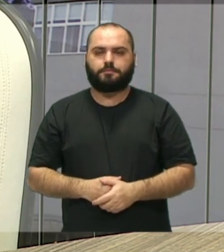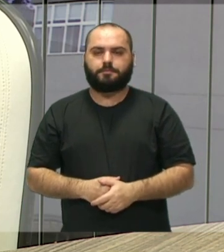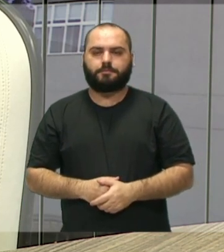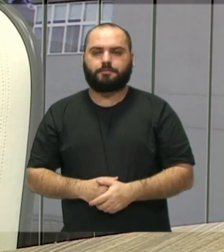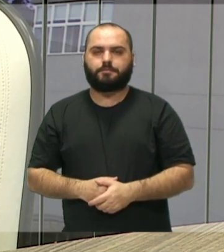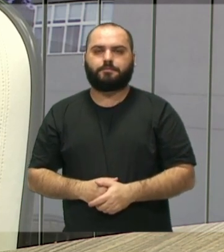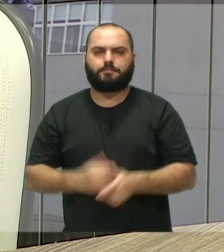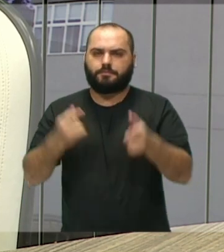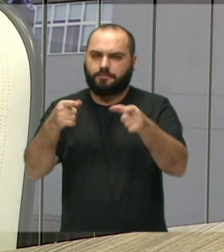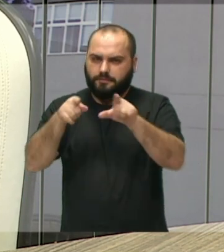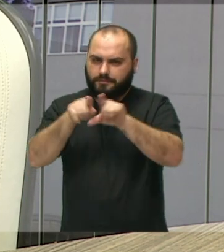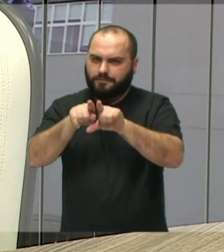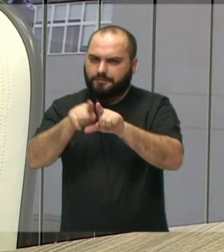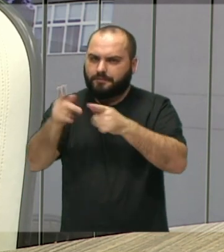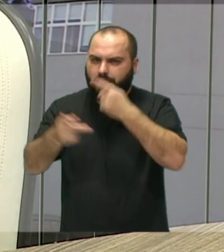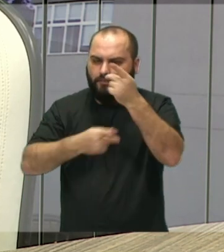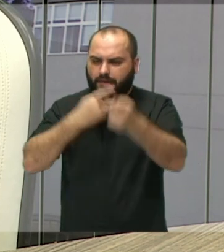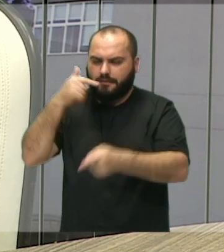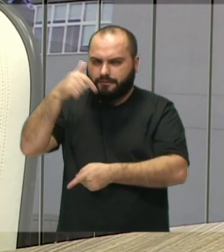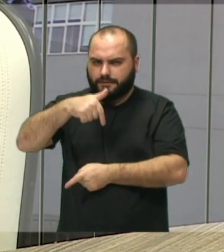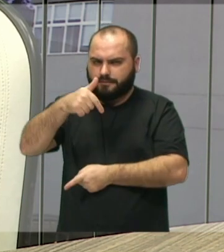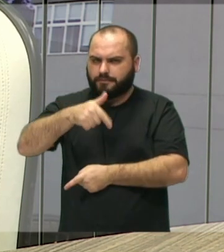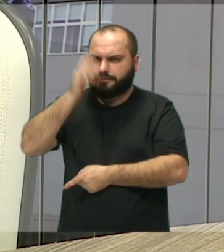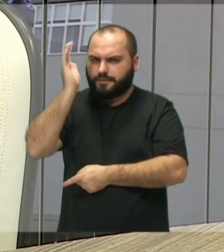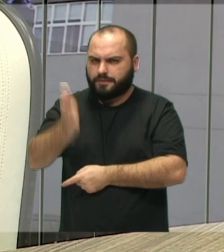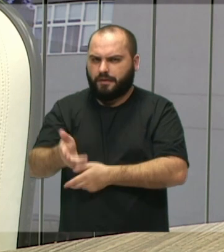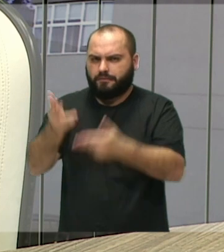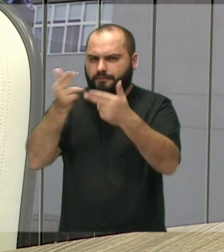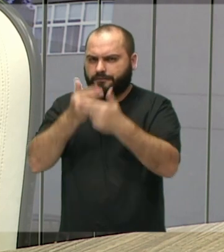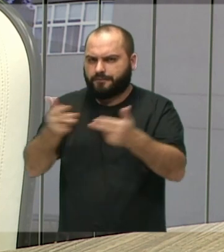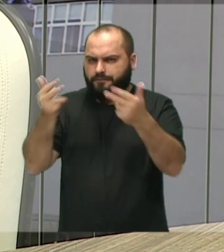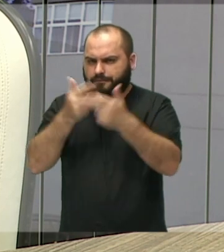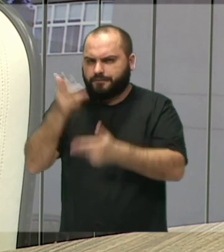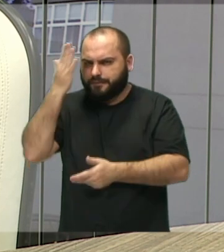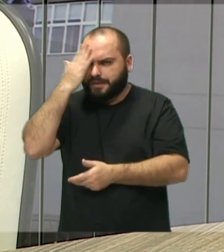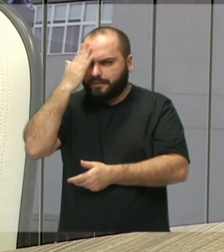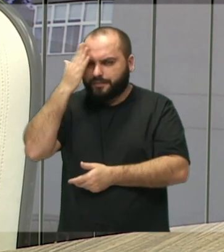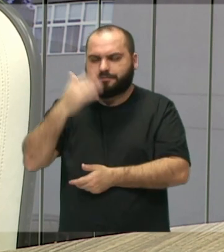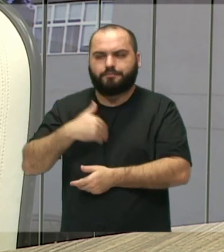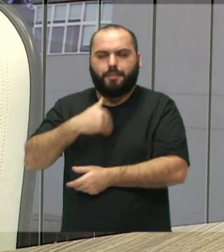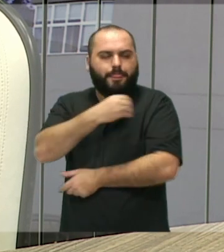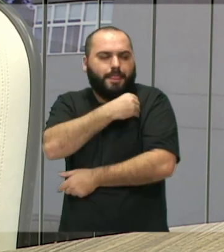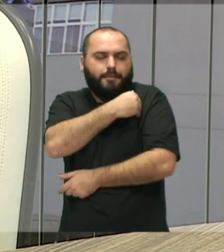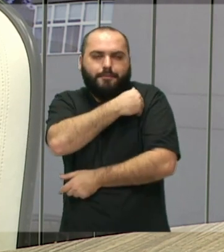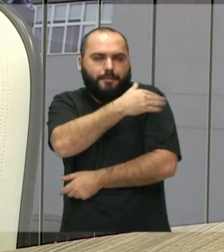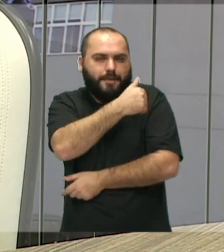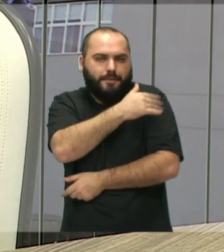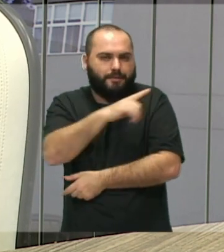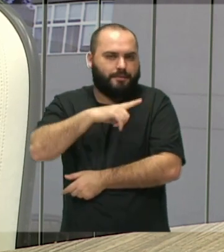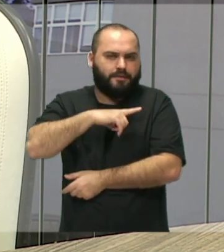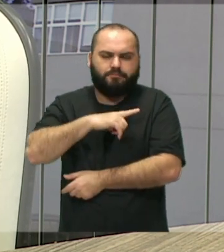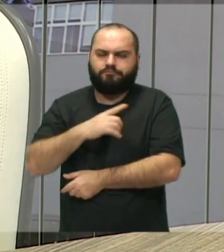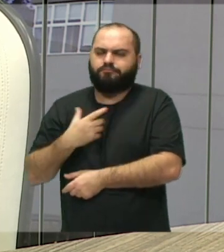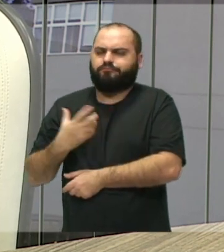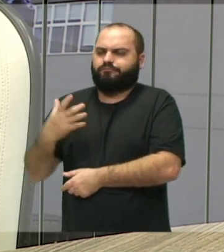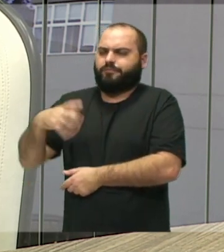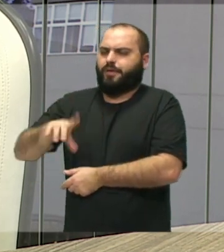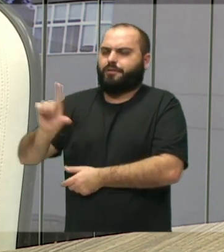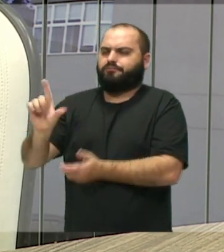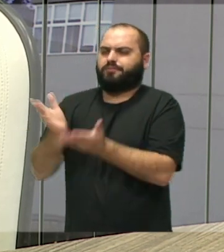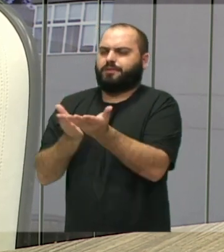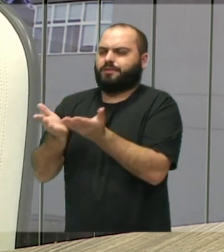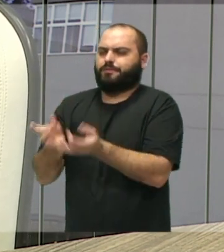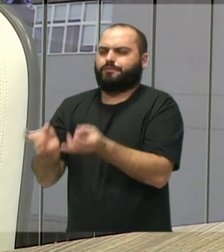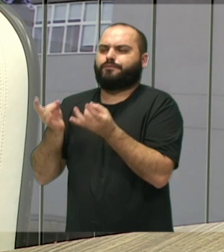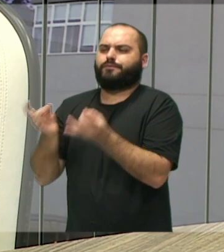questão de que muitas vezes ele há aquele preconceito, eu não quero vender por